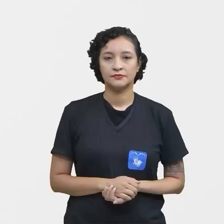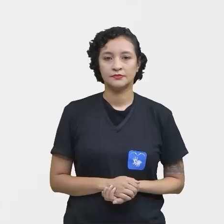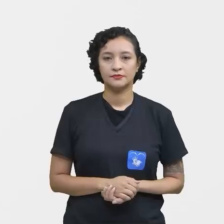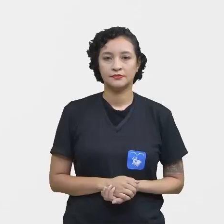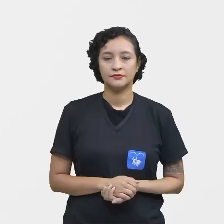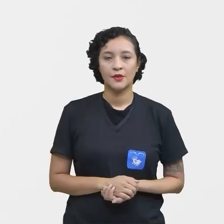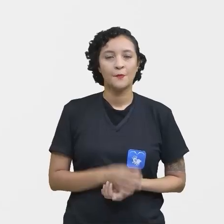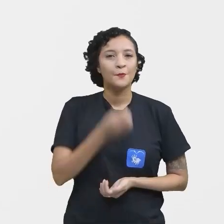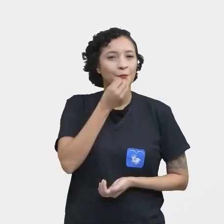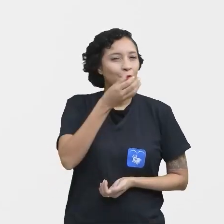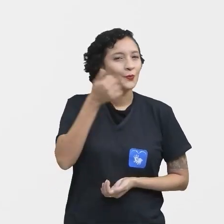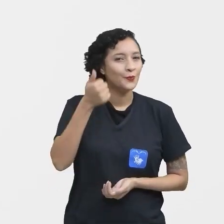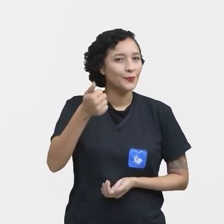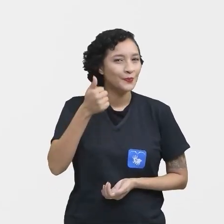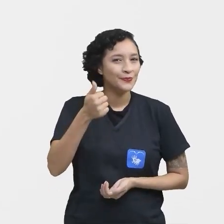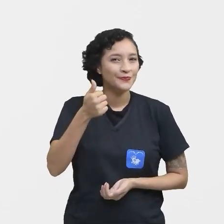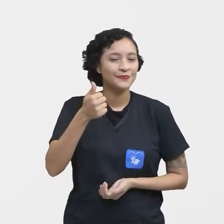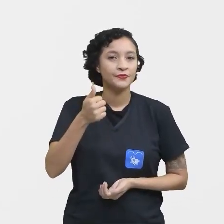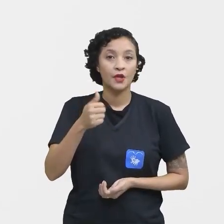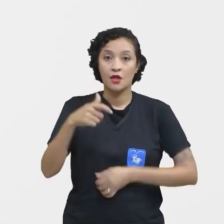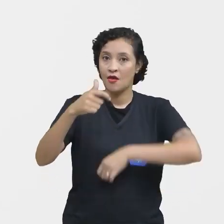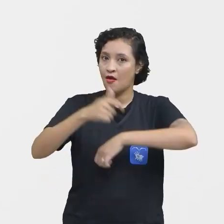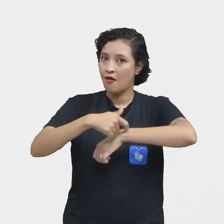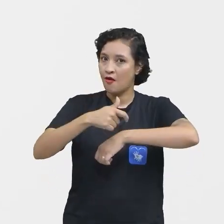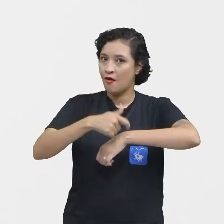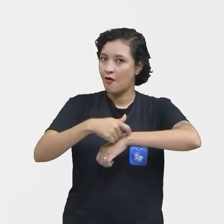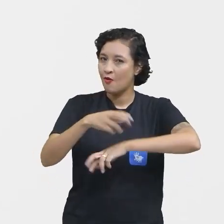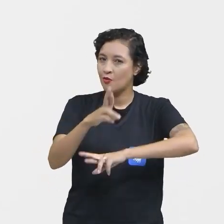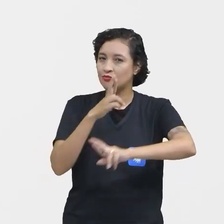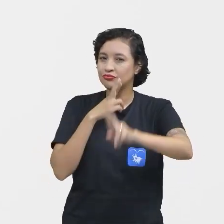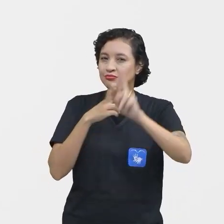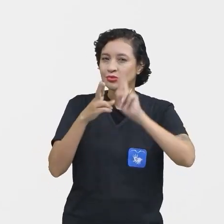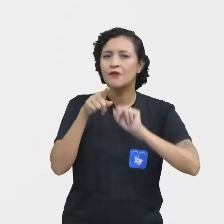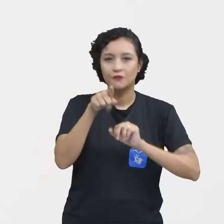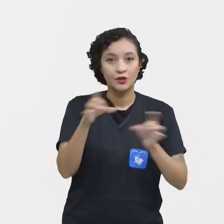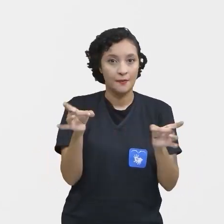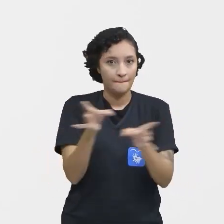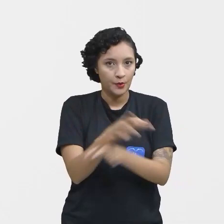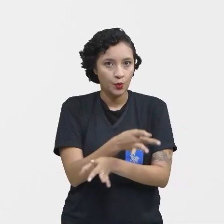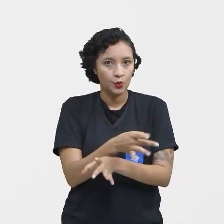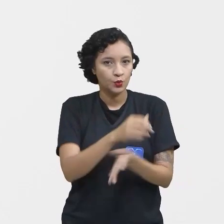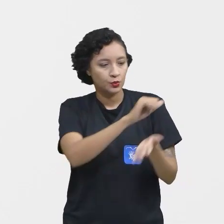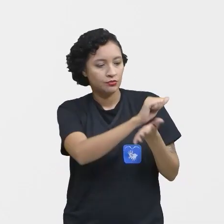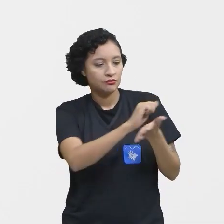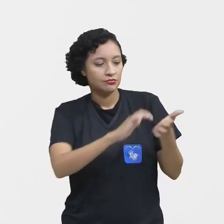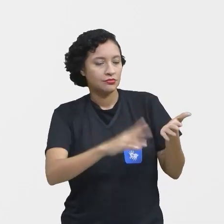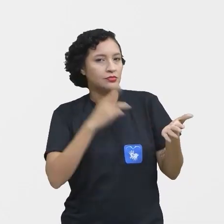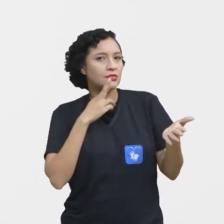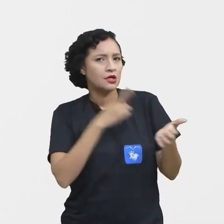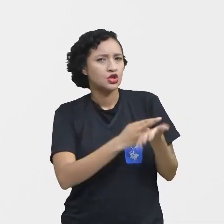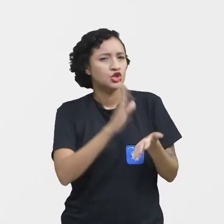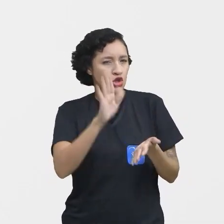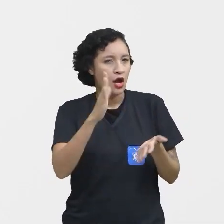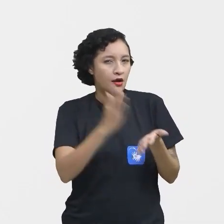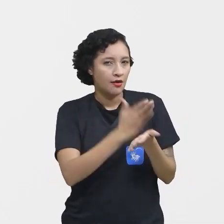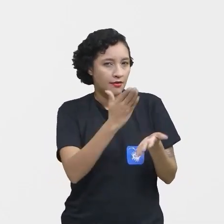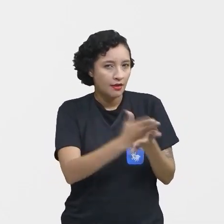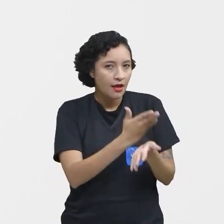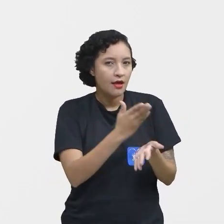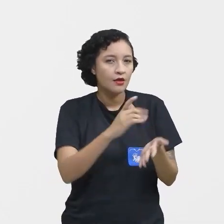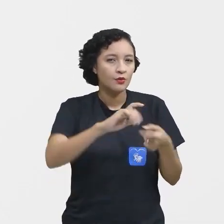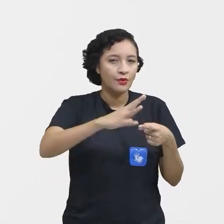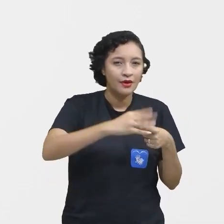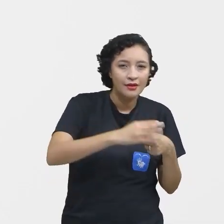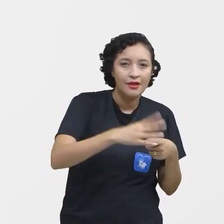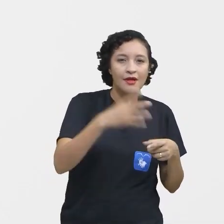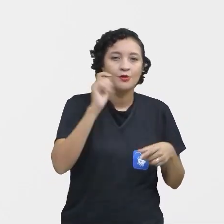Muito bem! Chegou a hora. Será que você está pronto para fazer o nosso exercício? Já preparou o caderno, a caneta e o lápis?